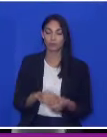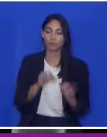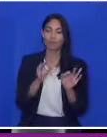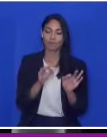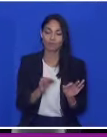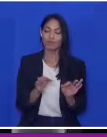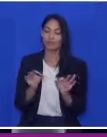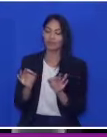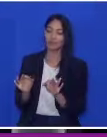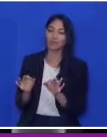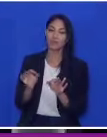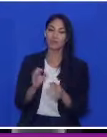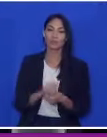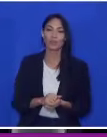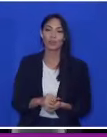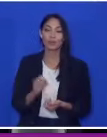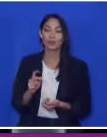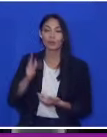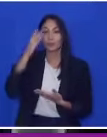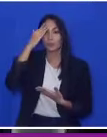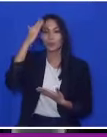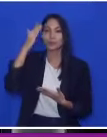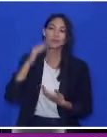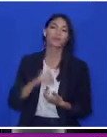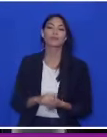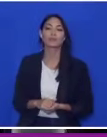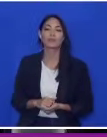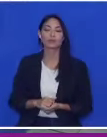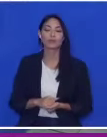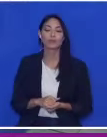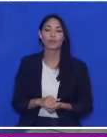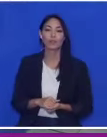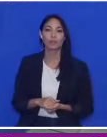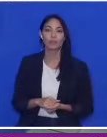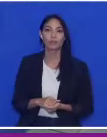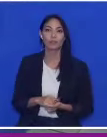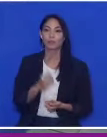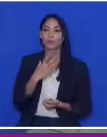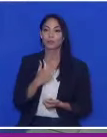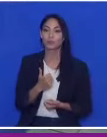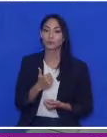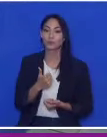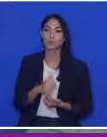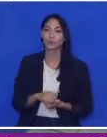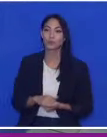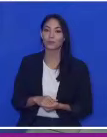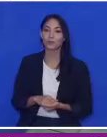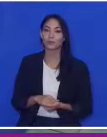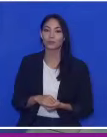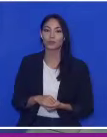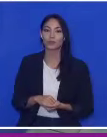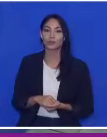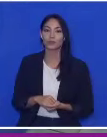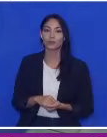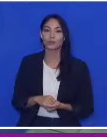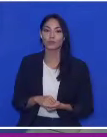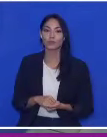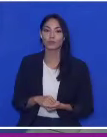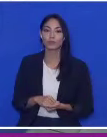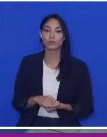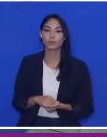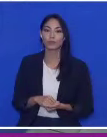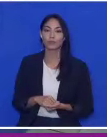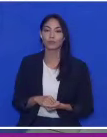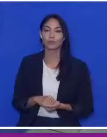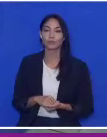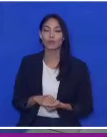Sim, confirmo. Sim, confirmo. Ok, muito obrigado, senhoras auditoras. Muito bem, com os números sorteados, eu gostaria